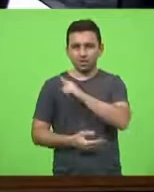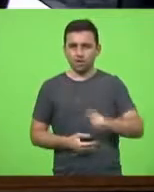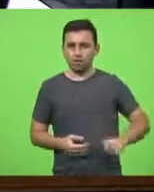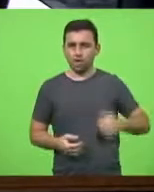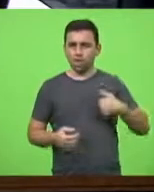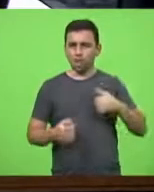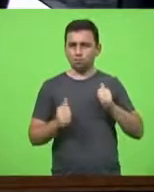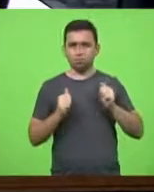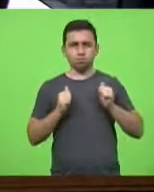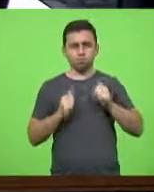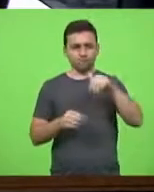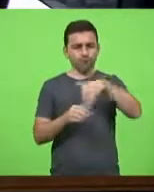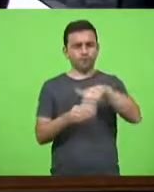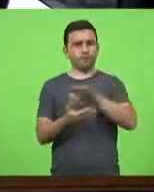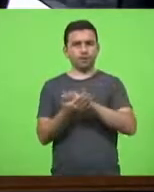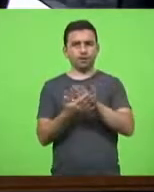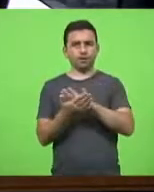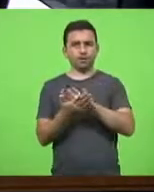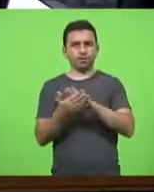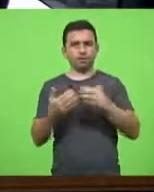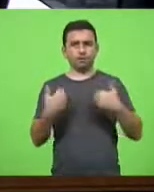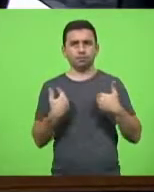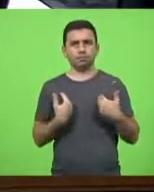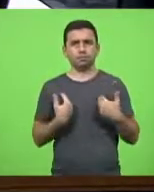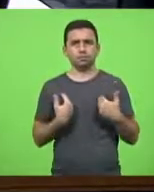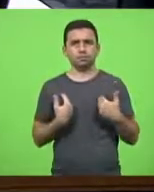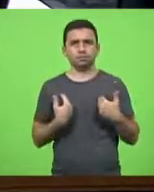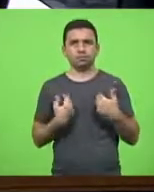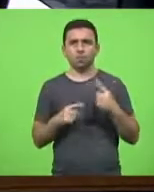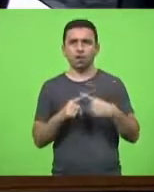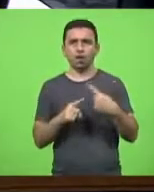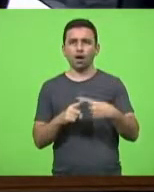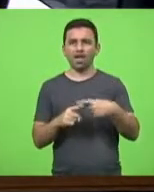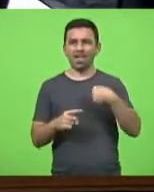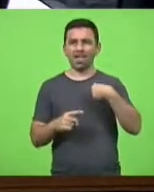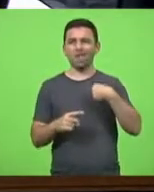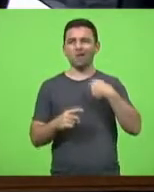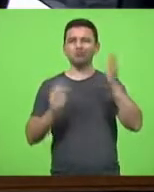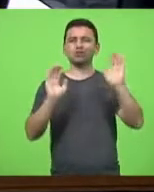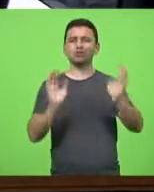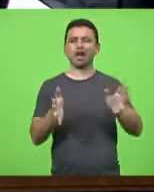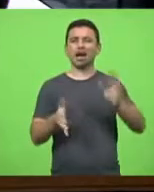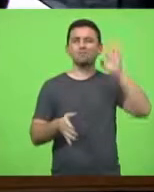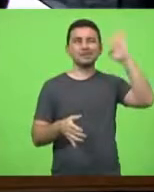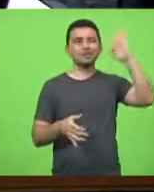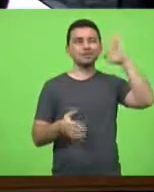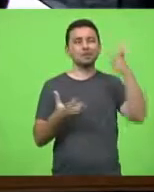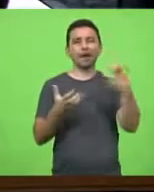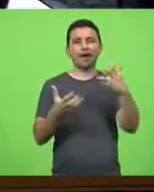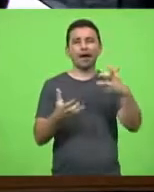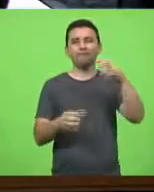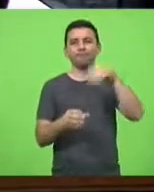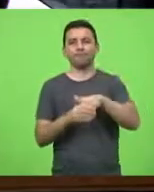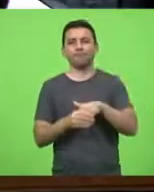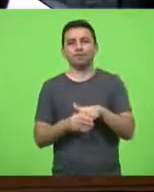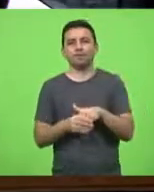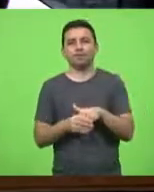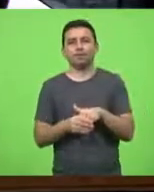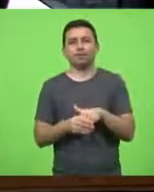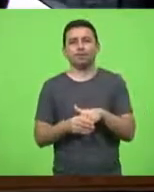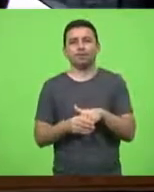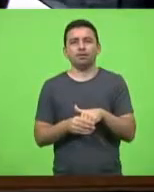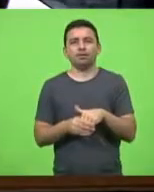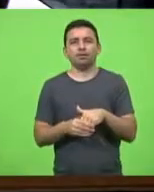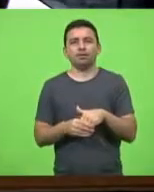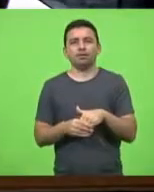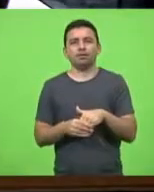votar. Me abstive de votar porque eu tenho pré-julgamento sobre o processo. Eu gostaria muito que os